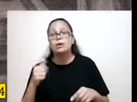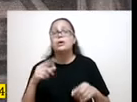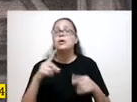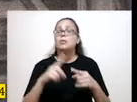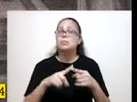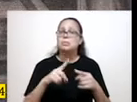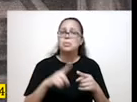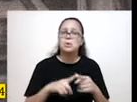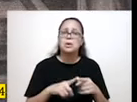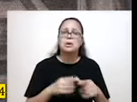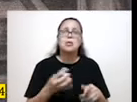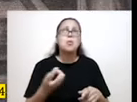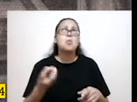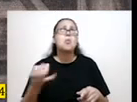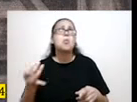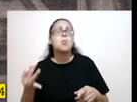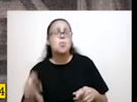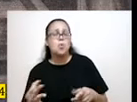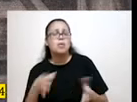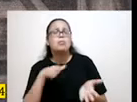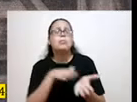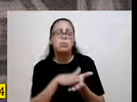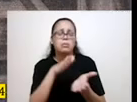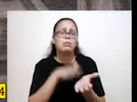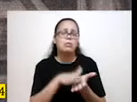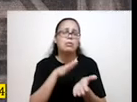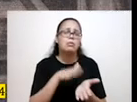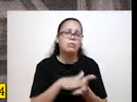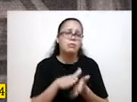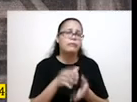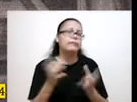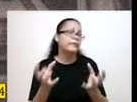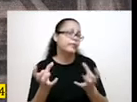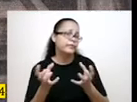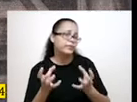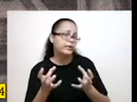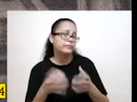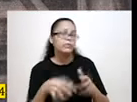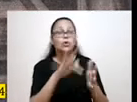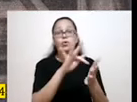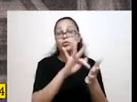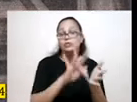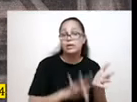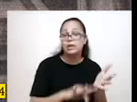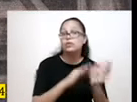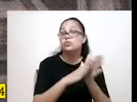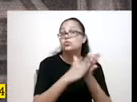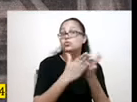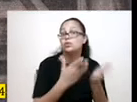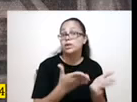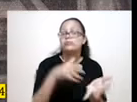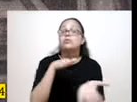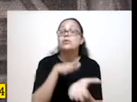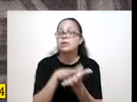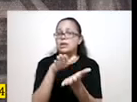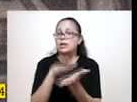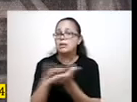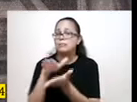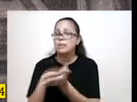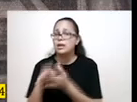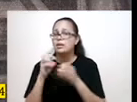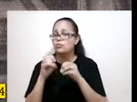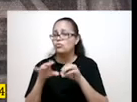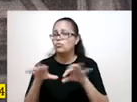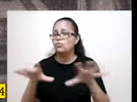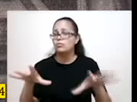tirar quantas cópias se quisessem. Textos e livros passaram a ser impressos e a circular com